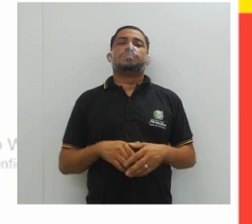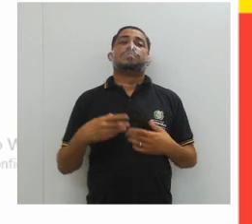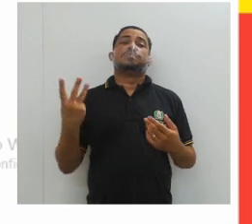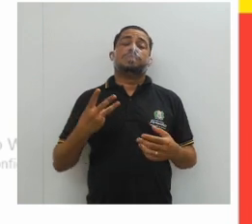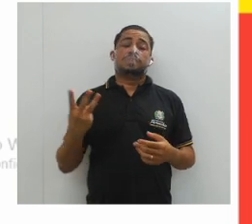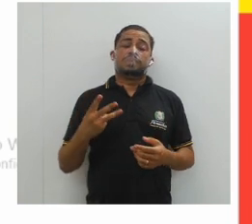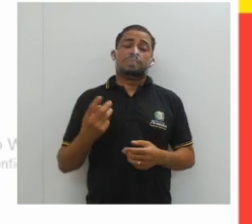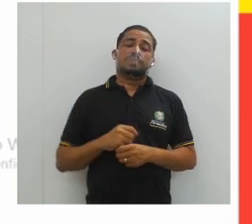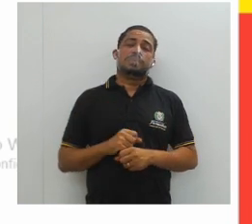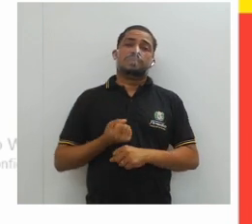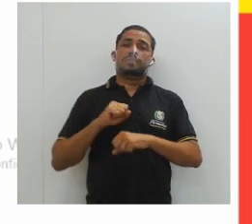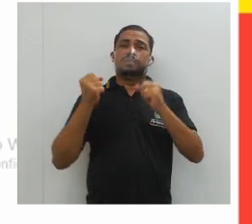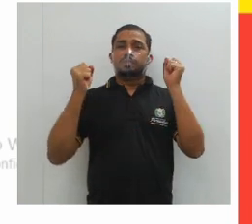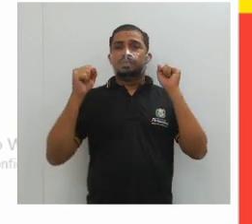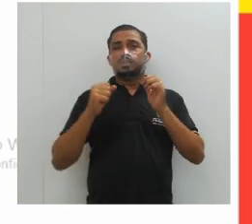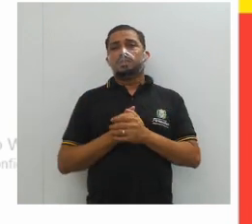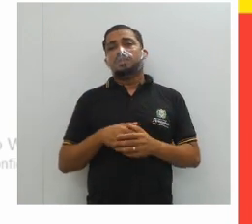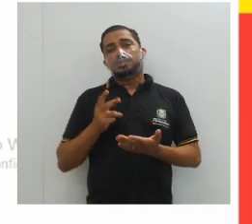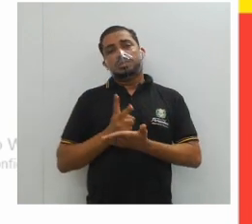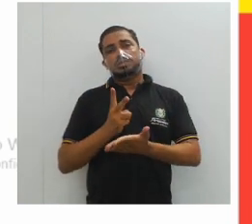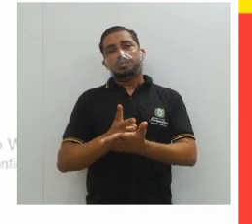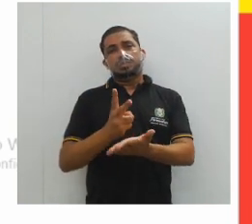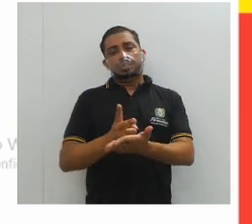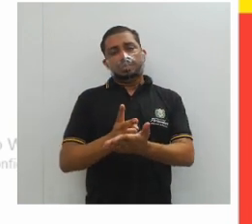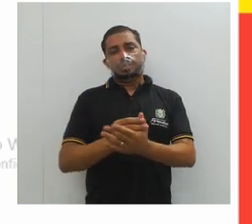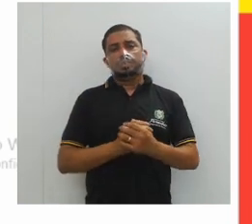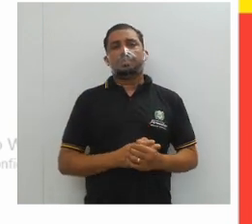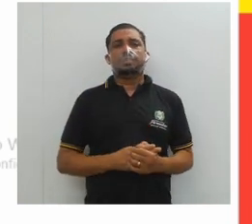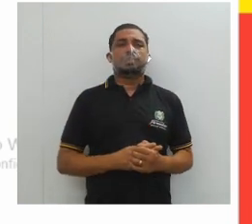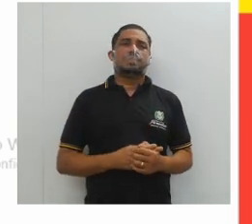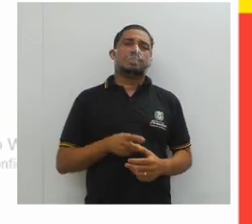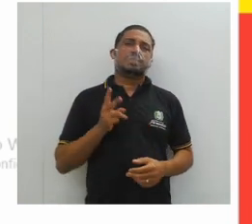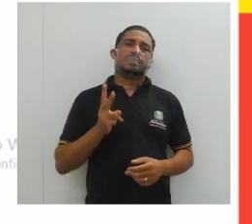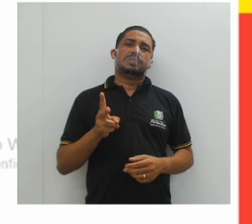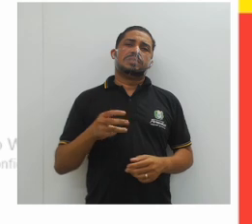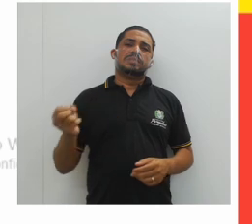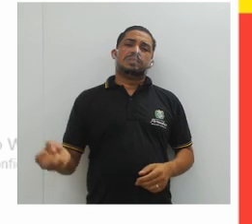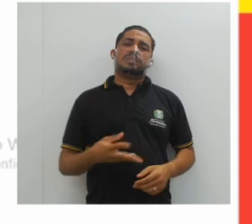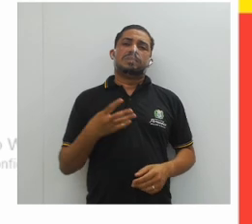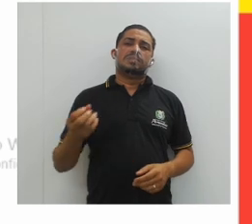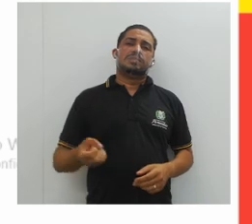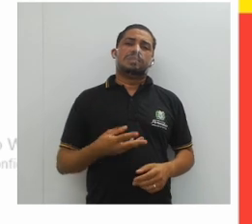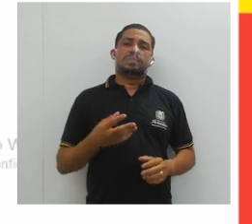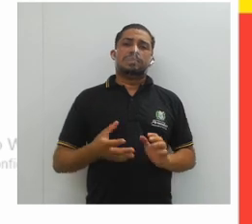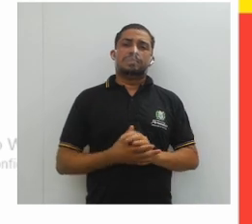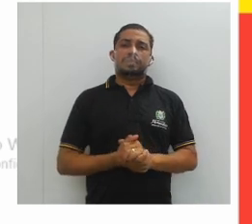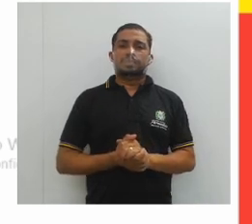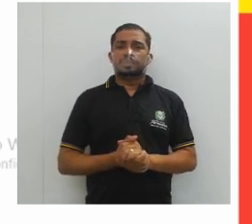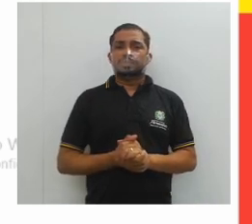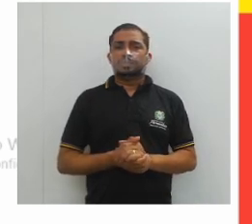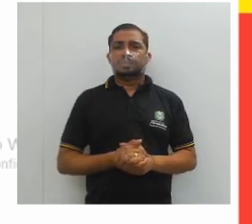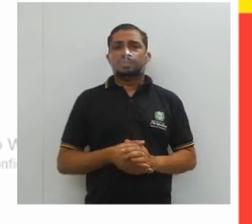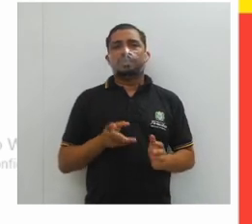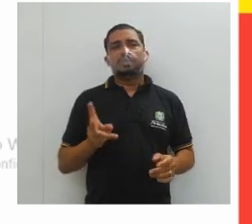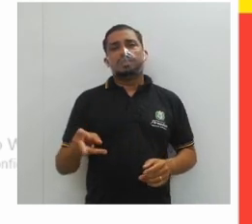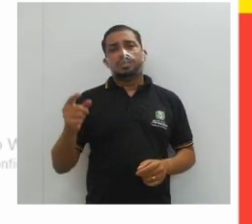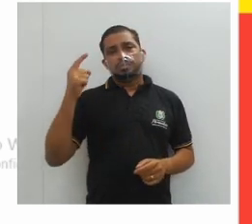Terceira Revolução Industrial é a continuidade de sempre na linha de inovação, pessoal. Sempre pensando